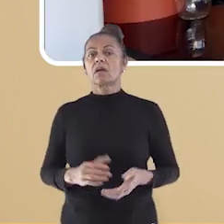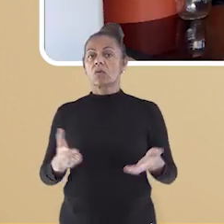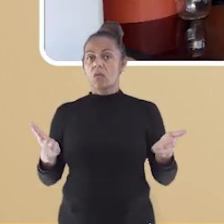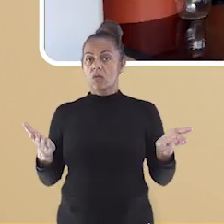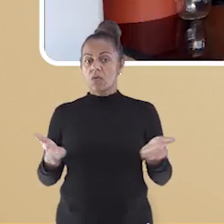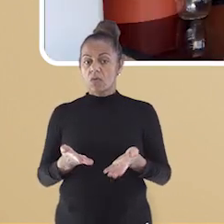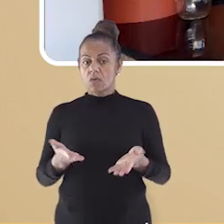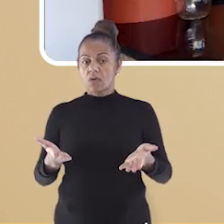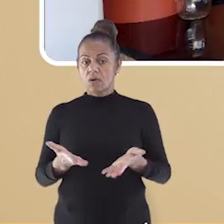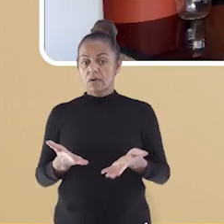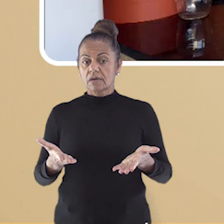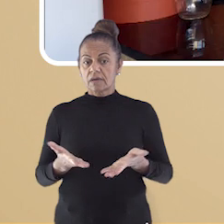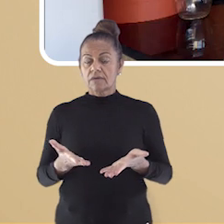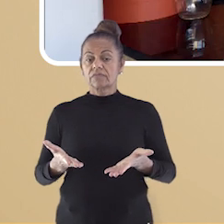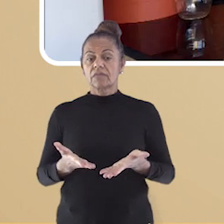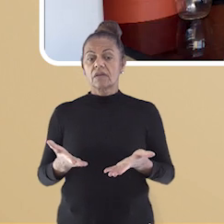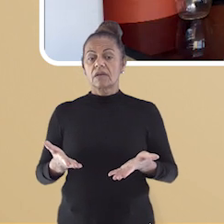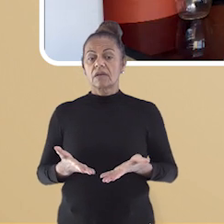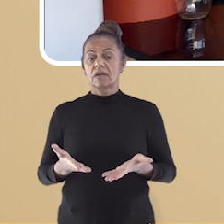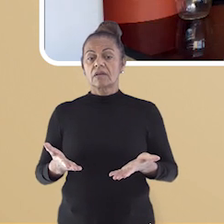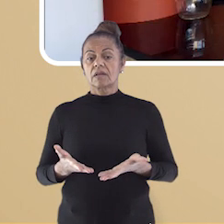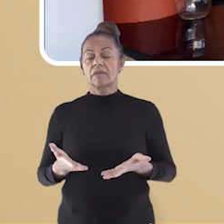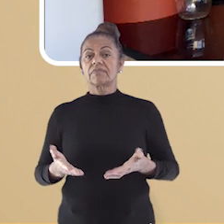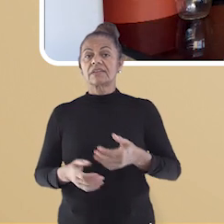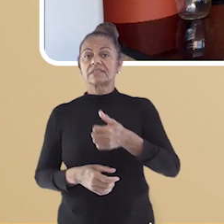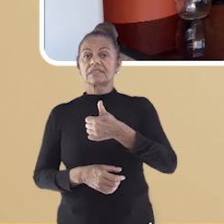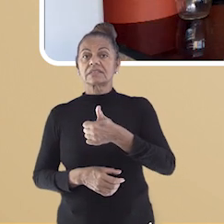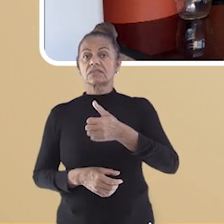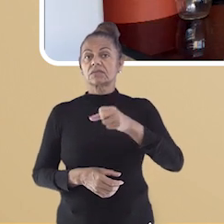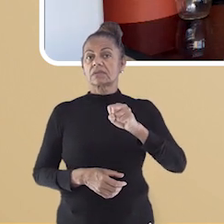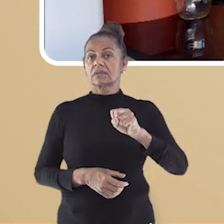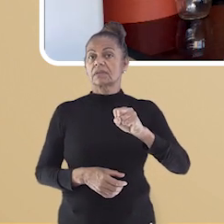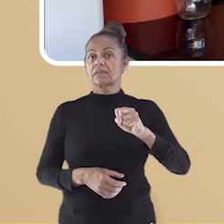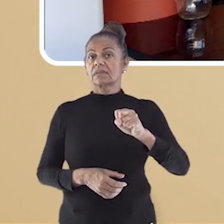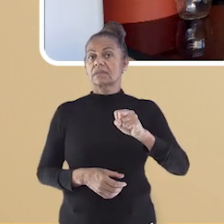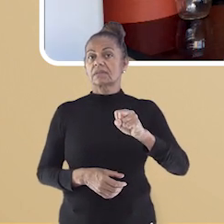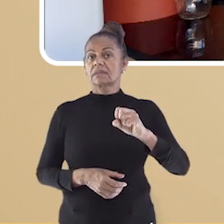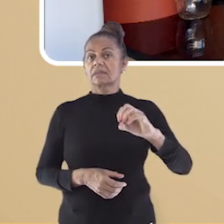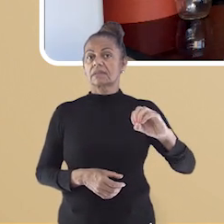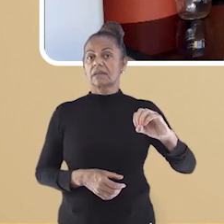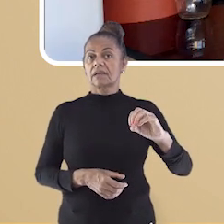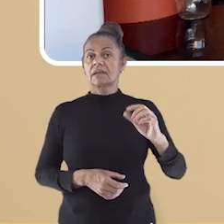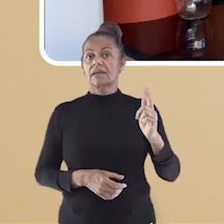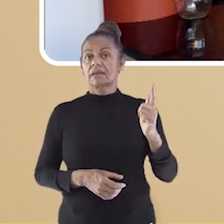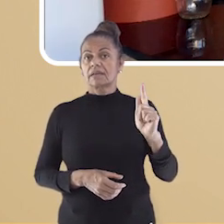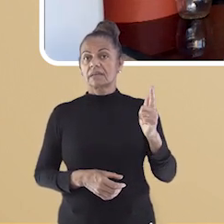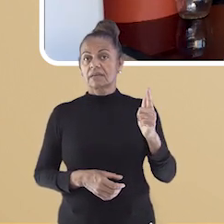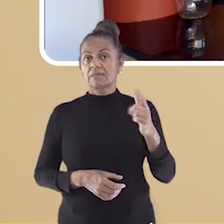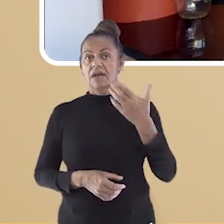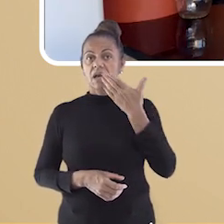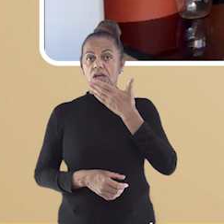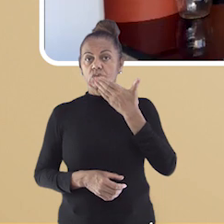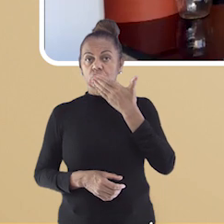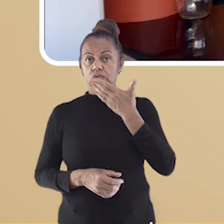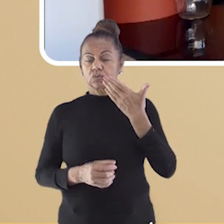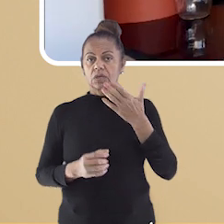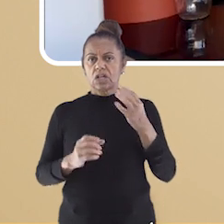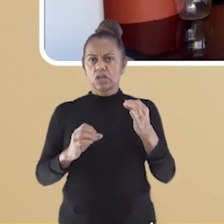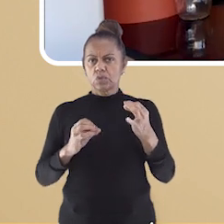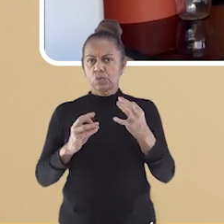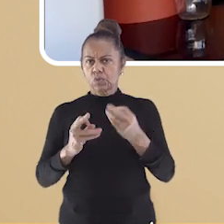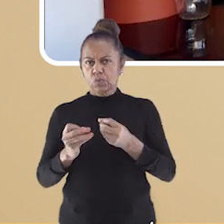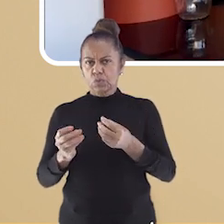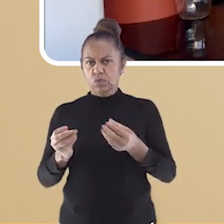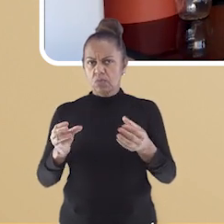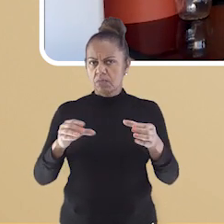Agora, sem desligar a batedeira, eu coloco a 180 gramas de açúcar, mas eu não coloco o